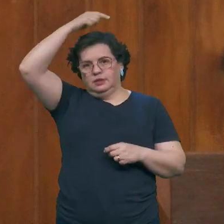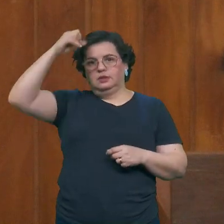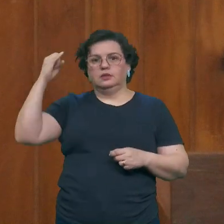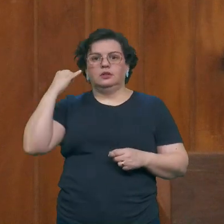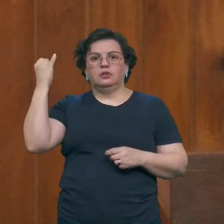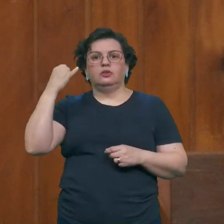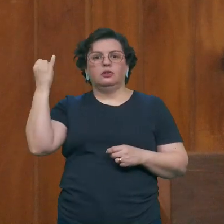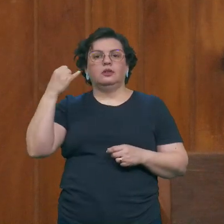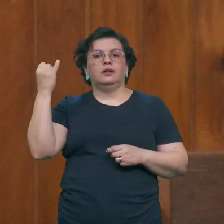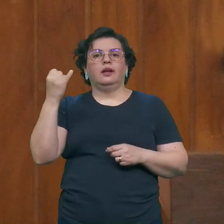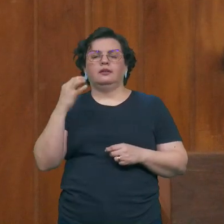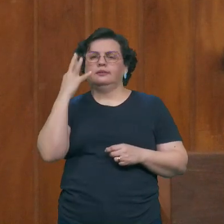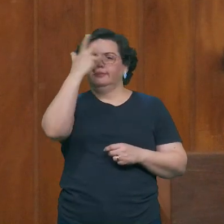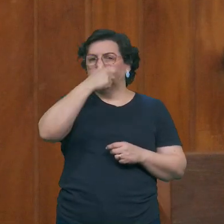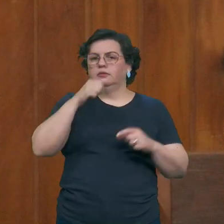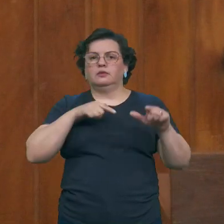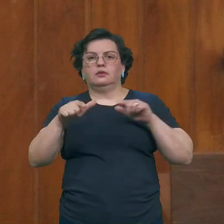hoje